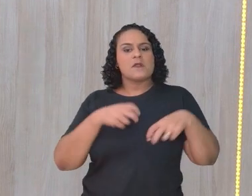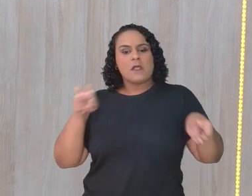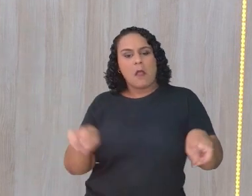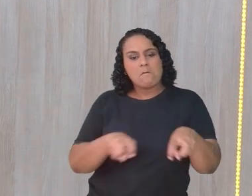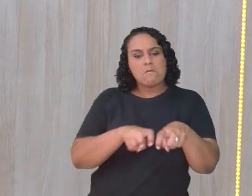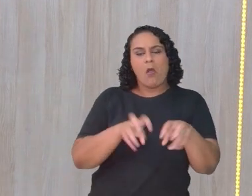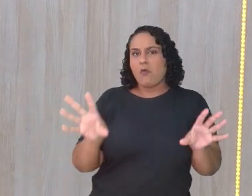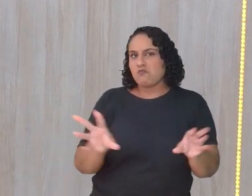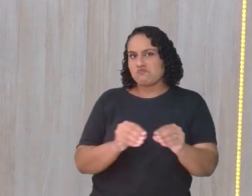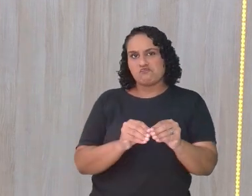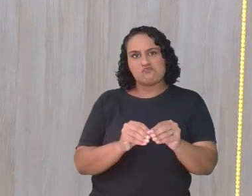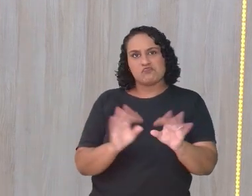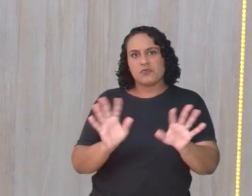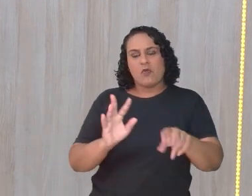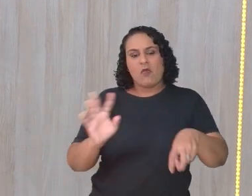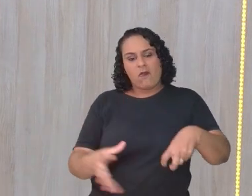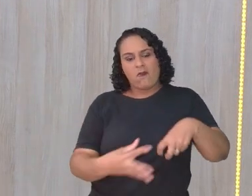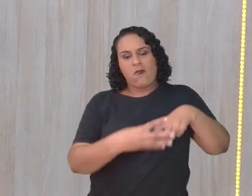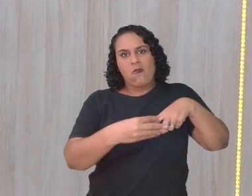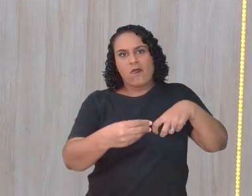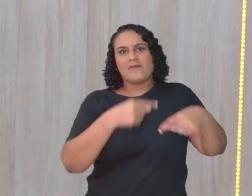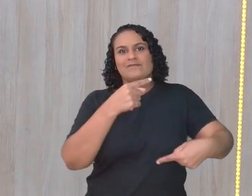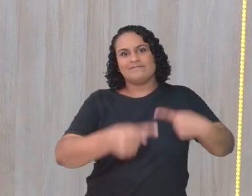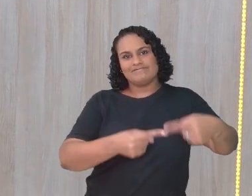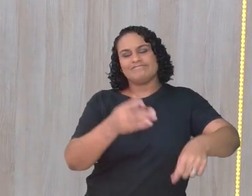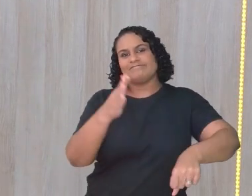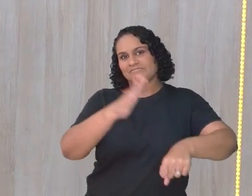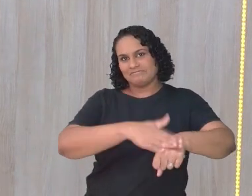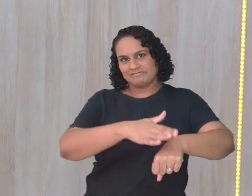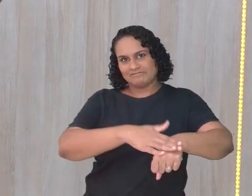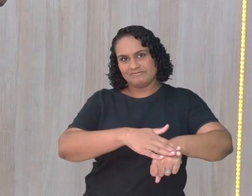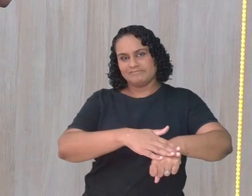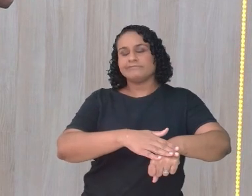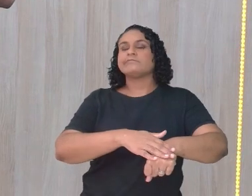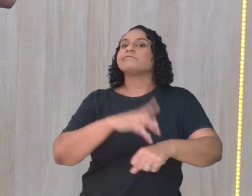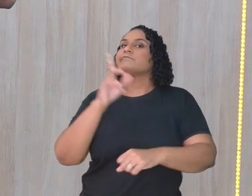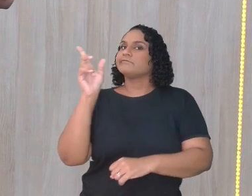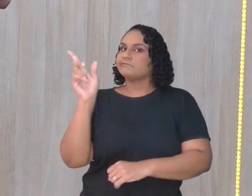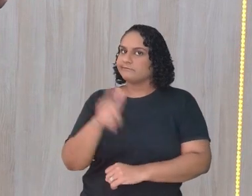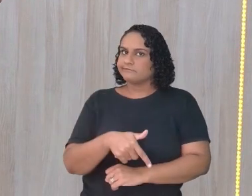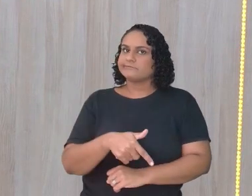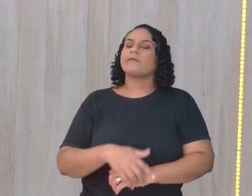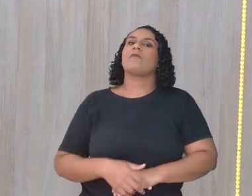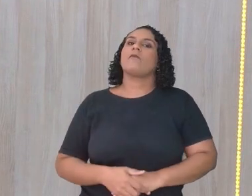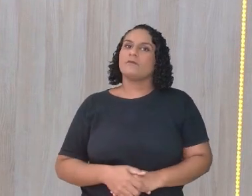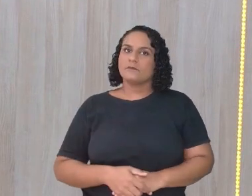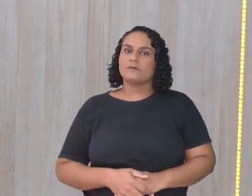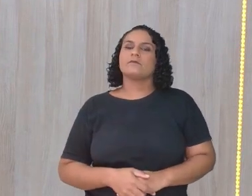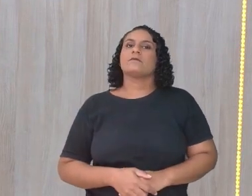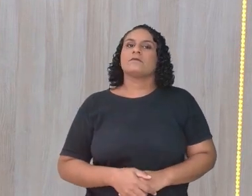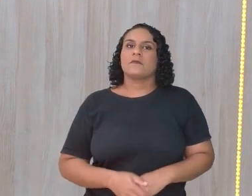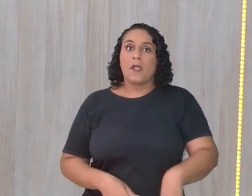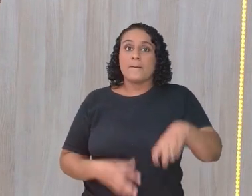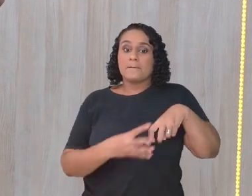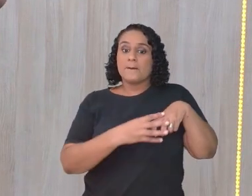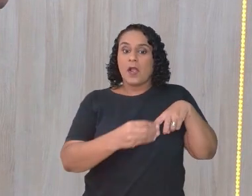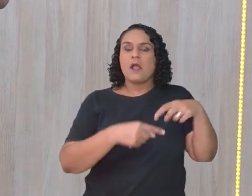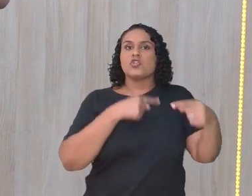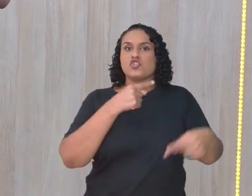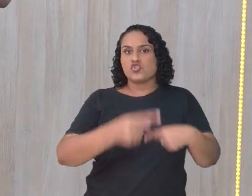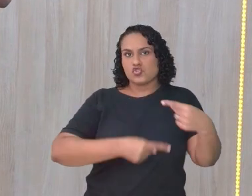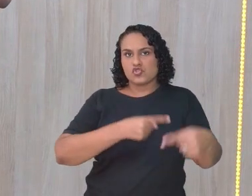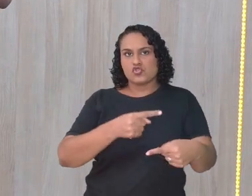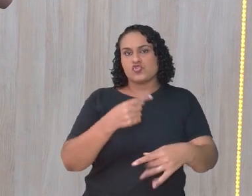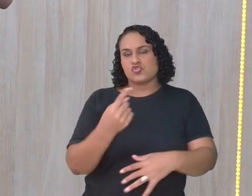Sem a presença sem a junção dos gametas. Então, isso aí é considerado a reprodução